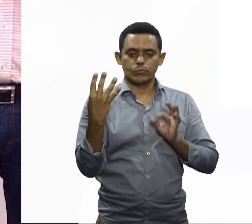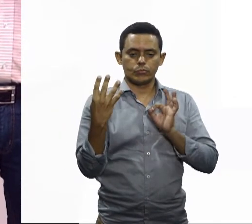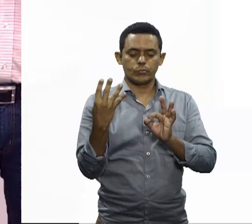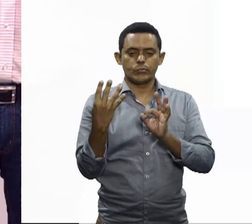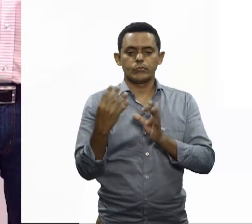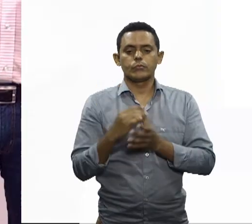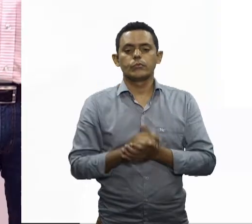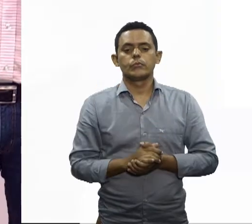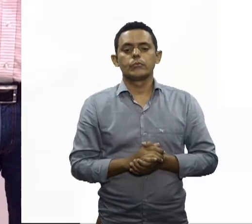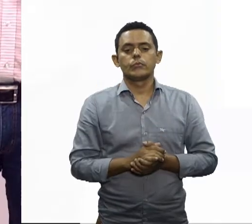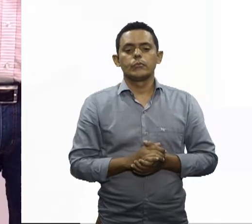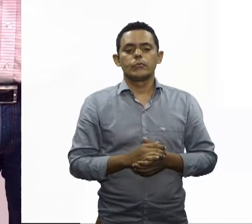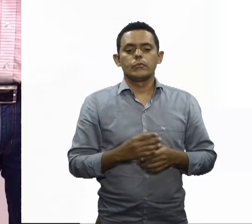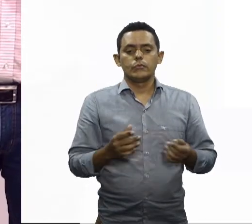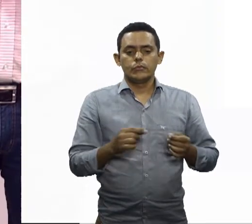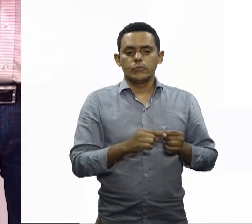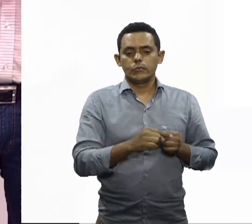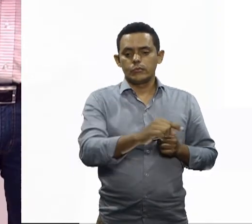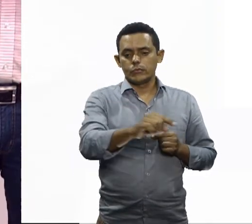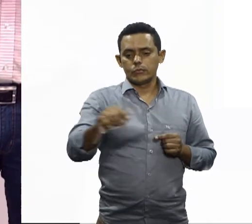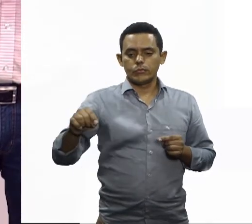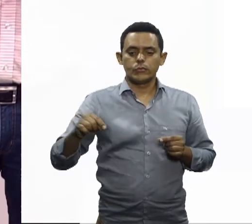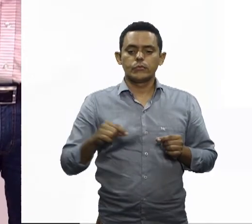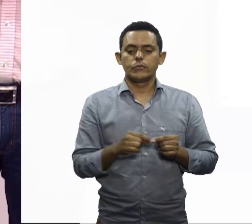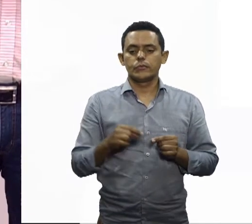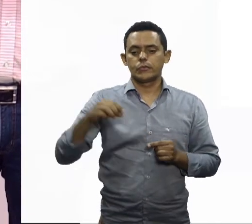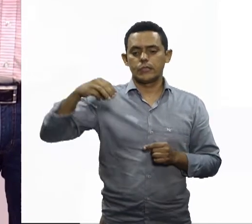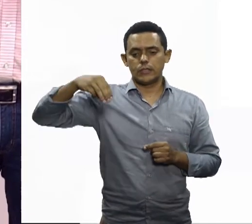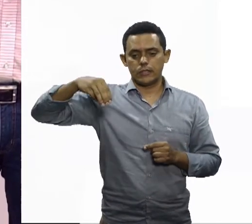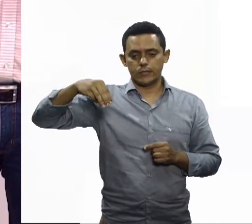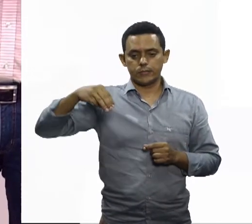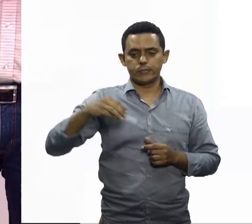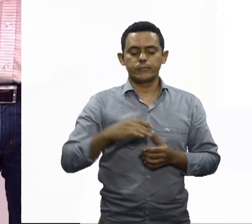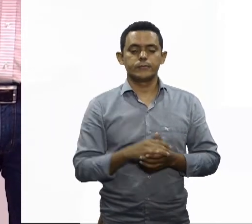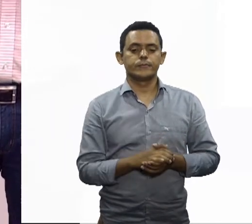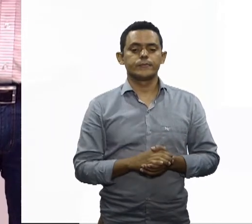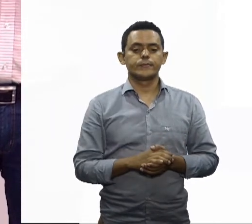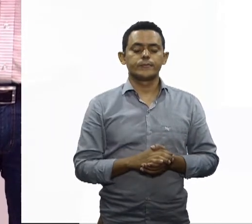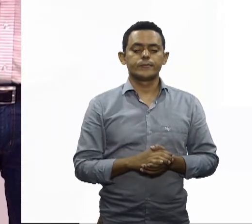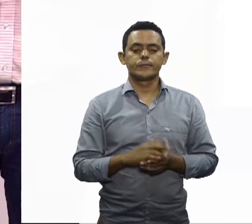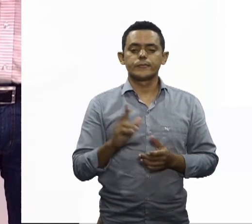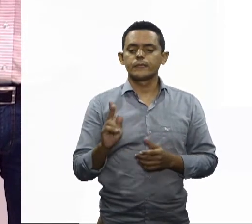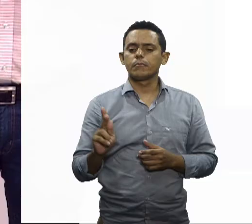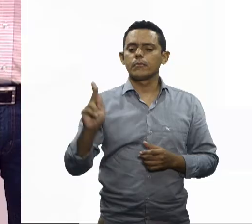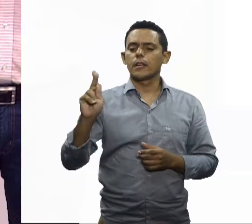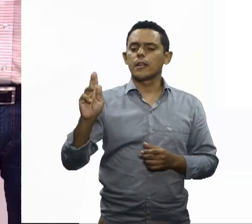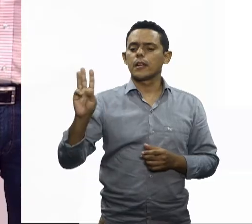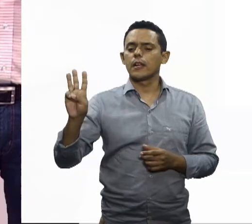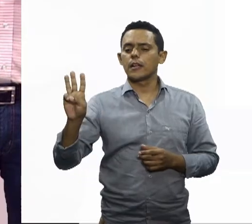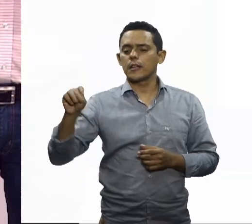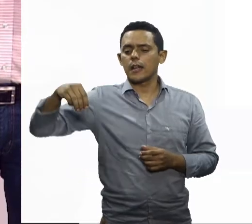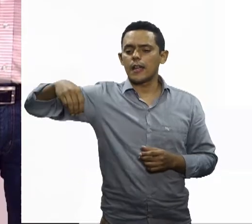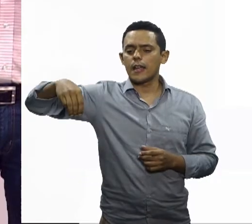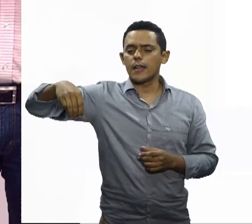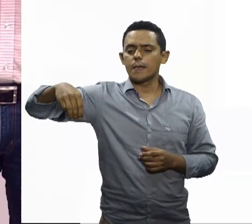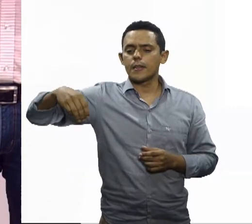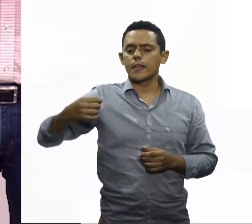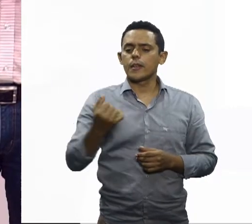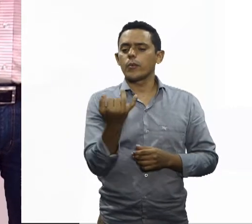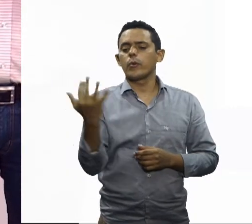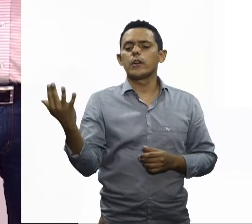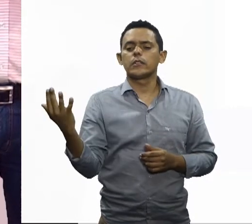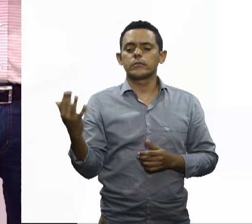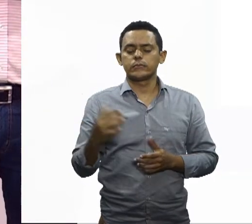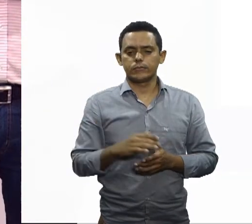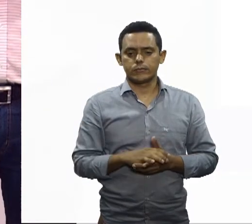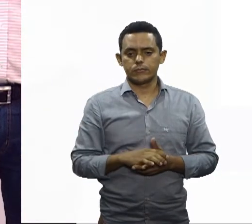Então, ali está em metros. Então, na letra A, ele pede quantos quilômetros a menina andou no total, certo?